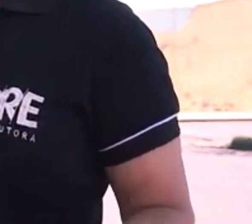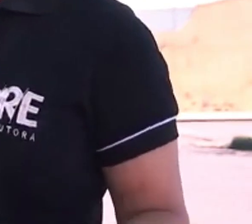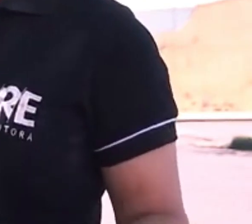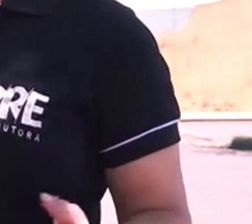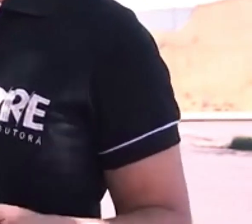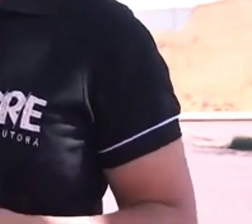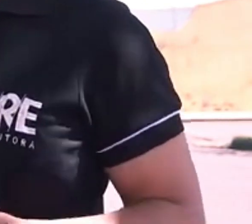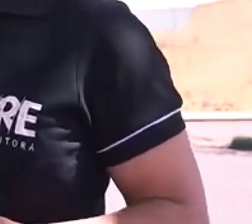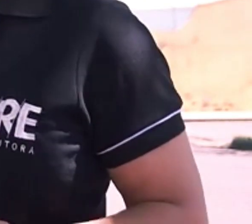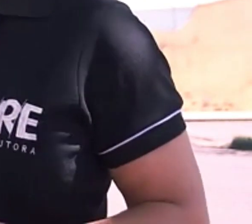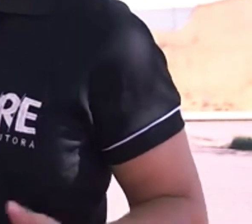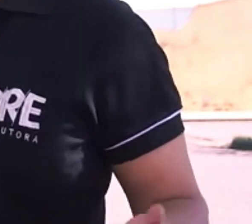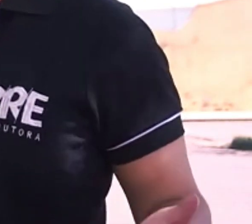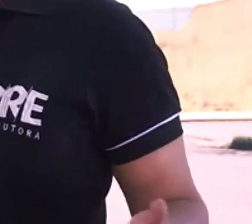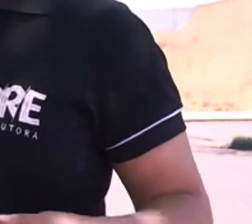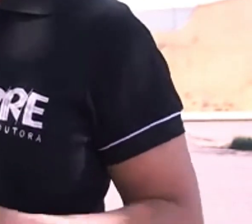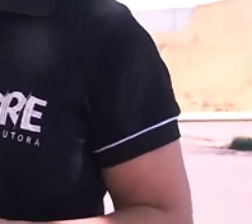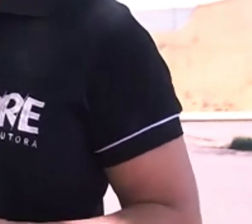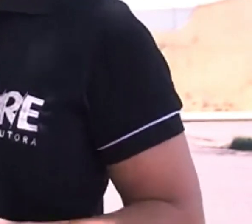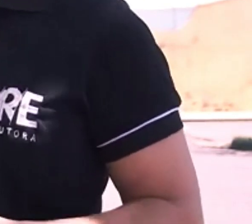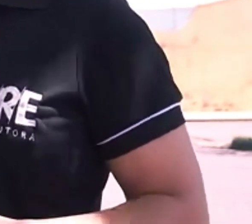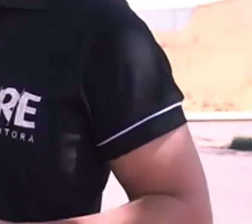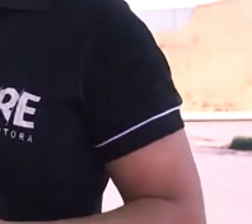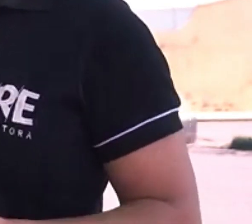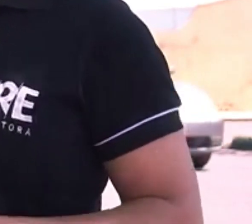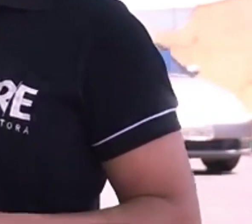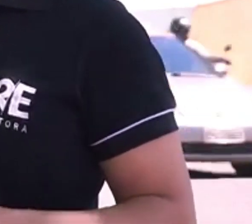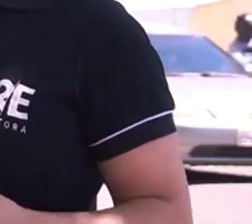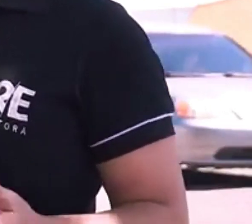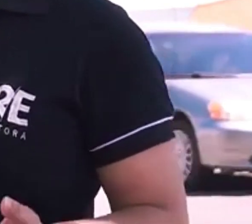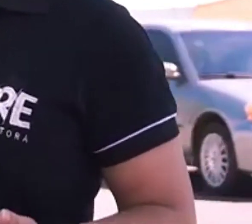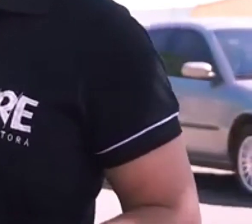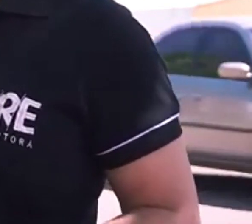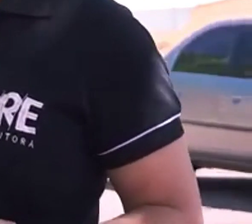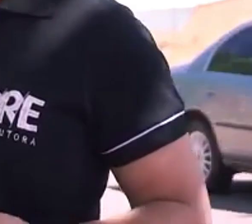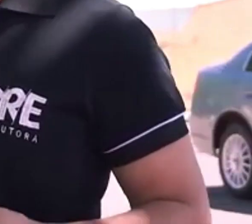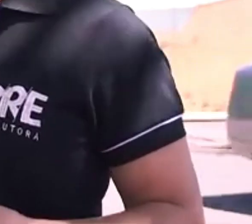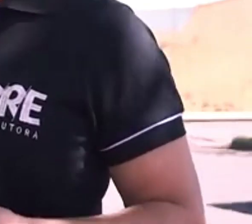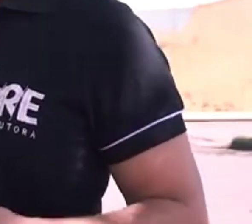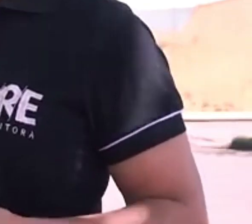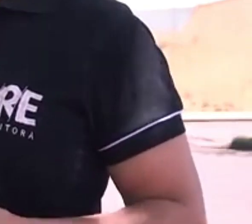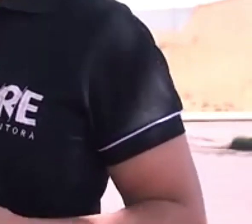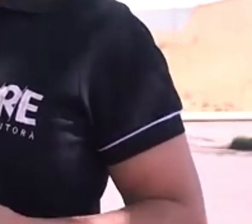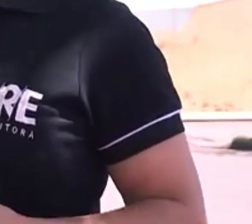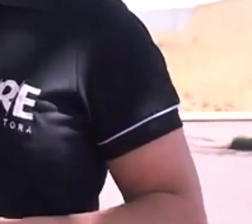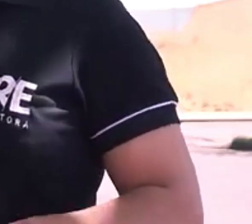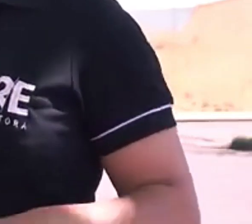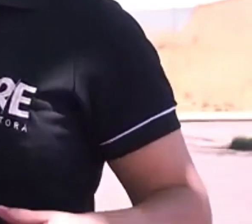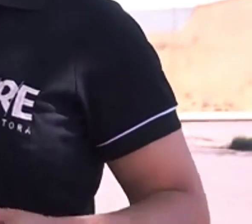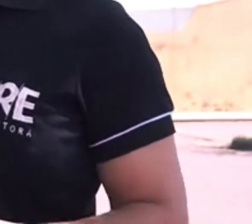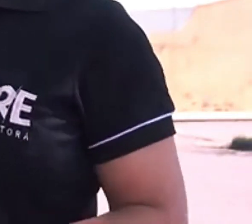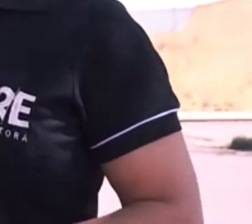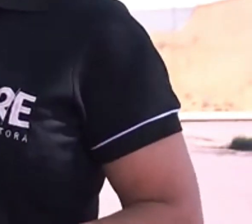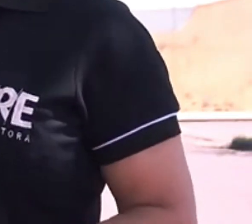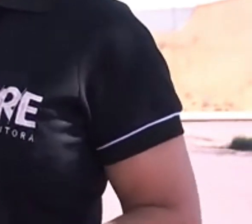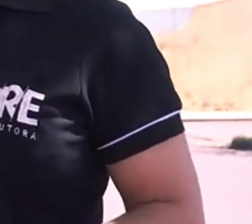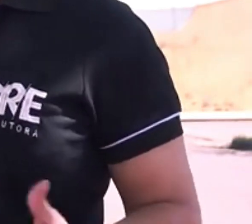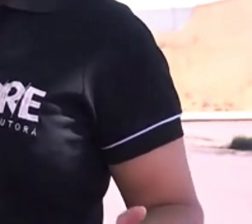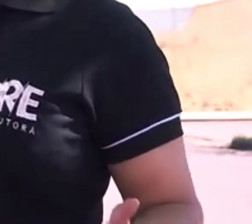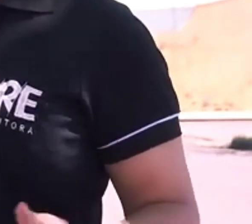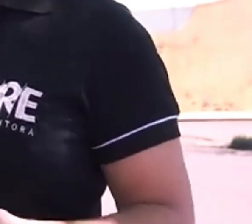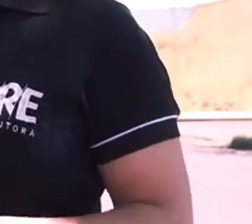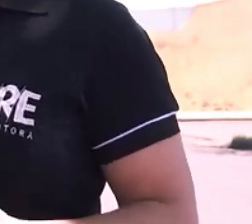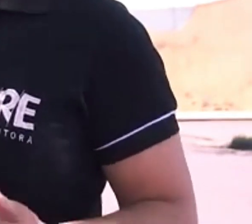as escadas ao invés do elevador, por exemplo. Pessoas com menos de 30 anos de idade e sem